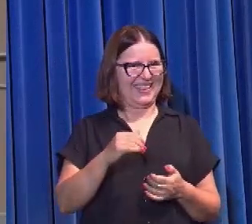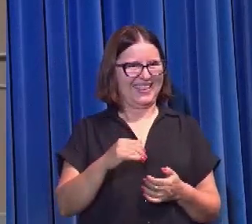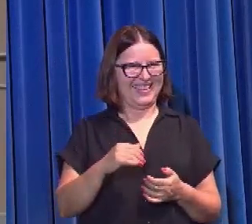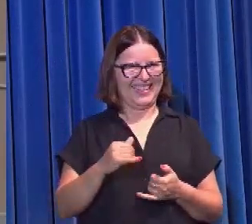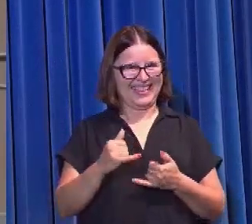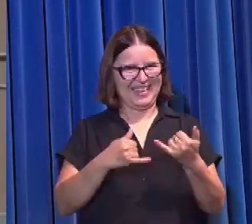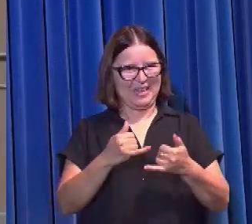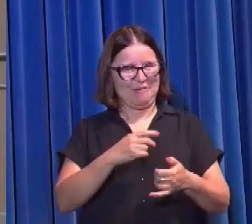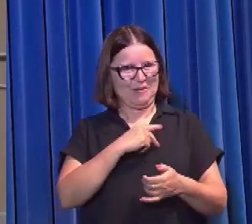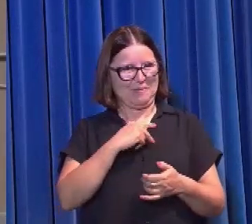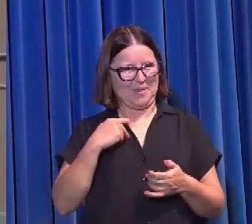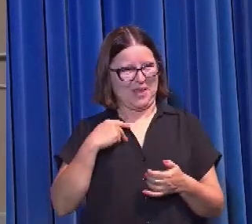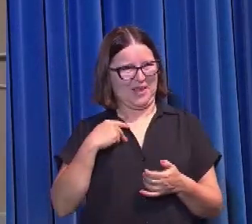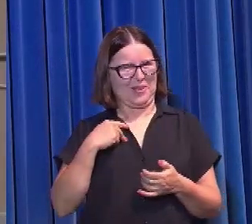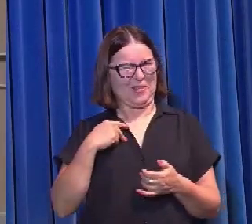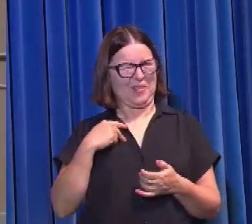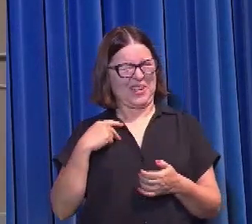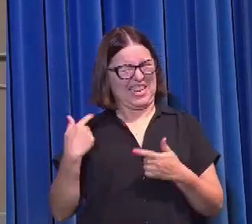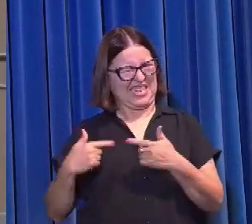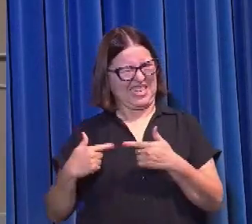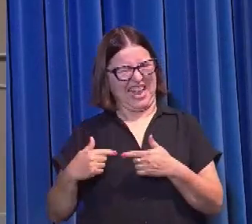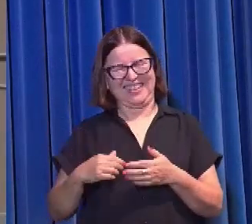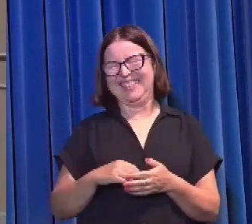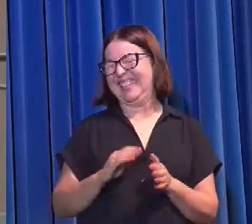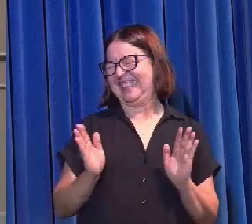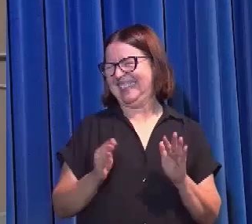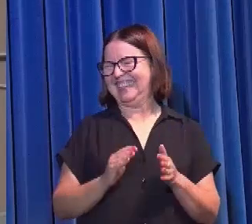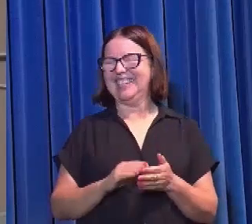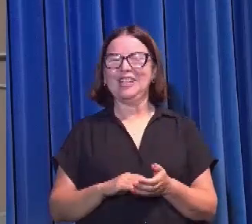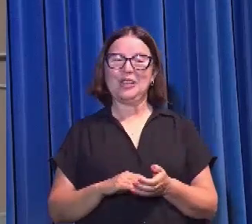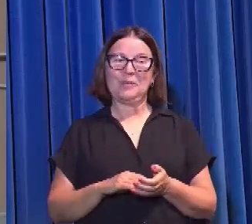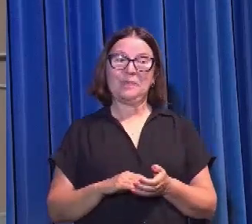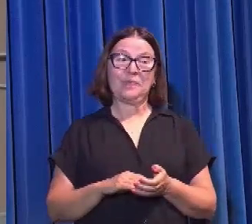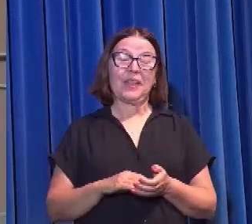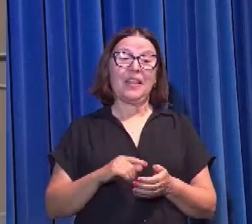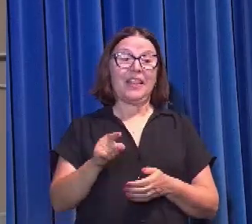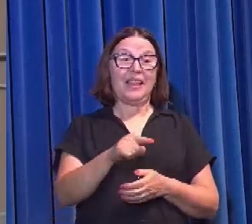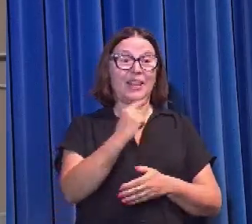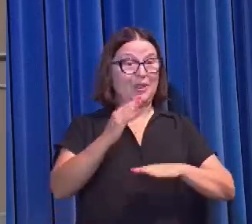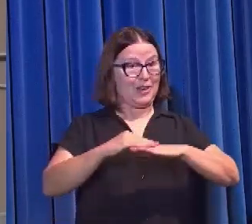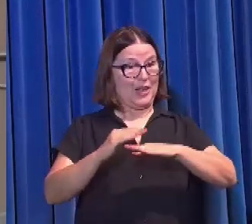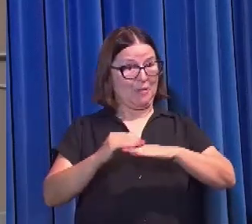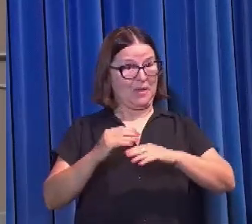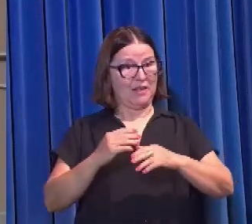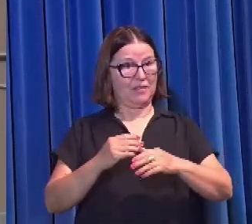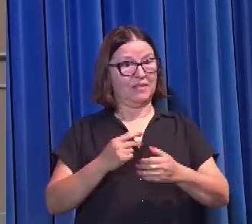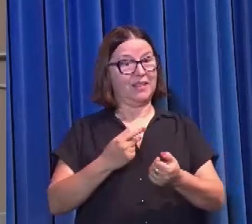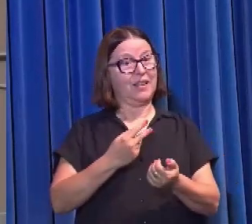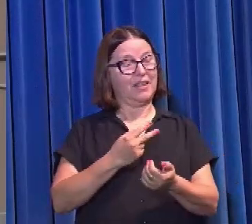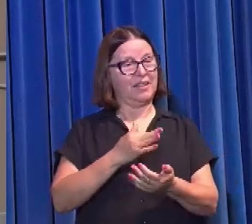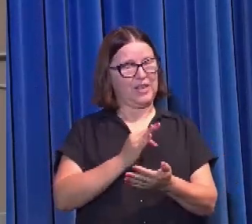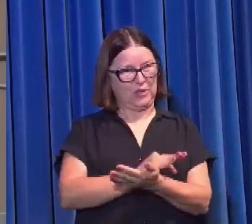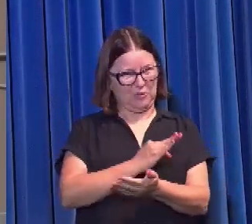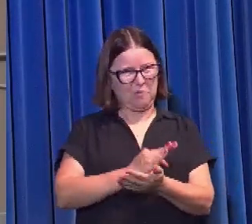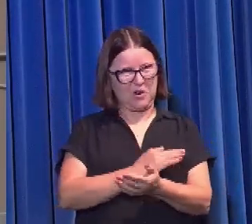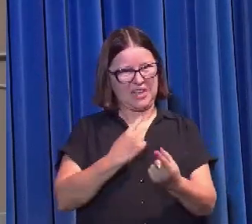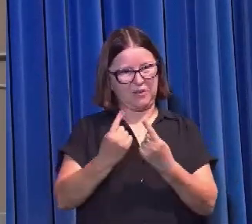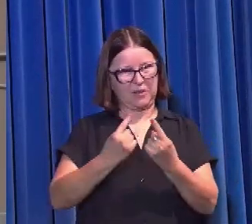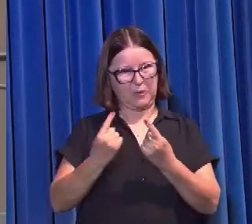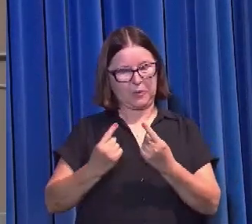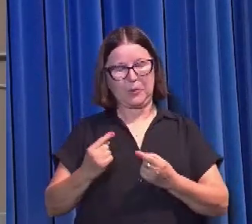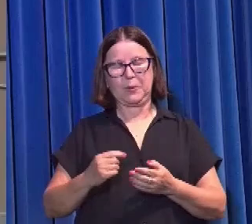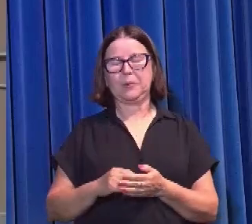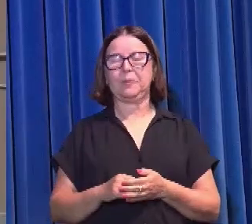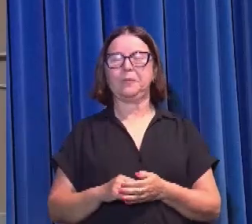somos chamados a viver suportando-nos uns aos outros. Porque o outro ainda peca igual você. Então nós